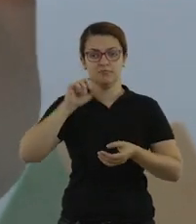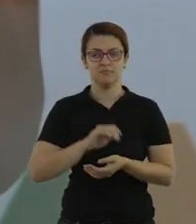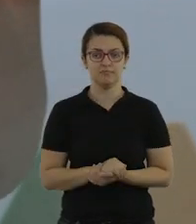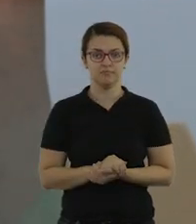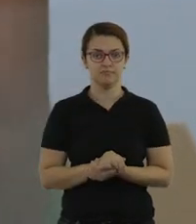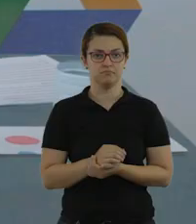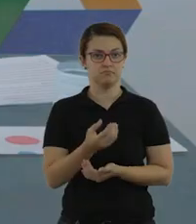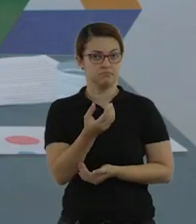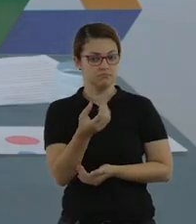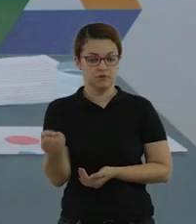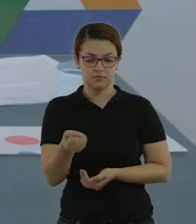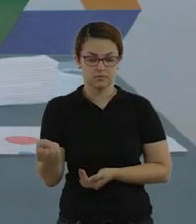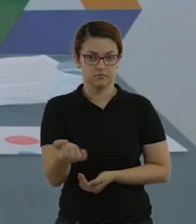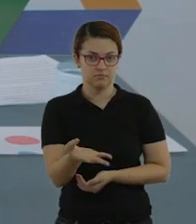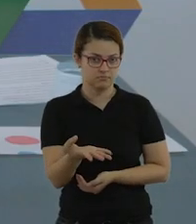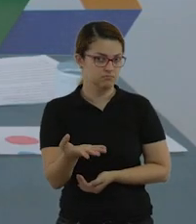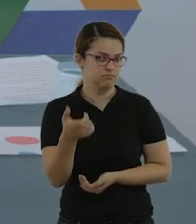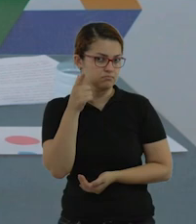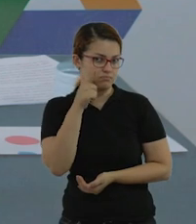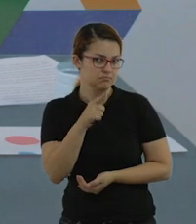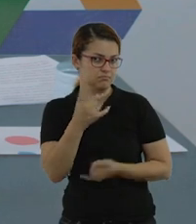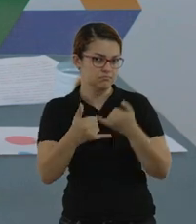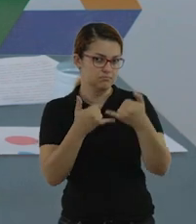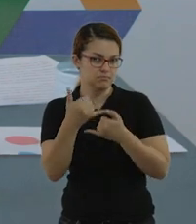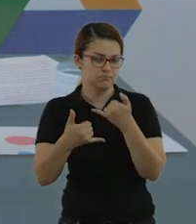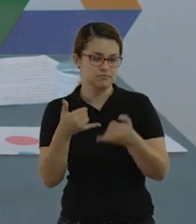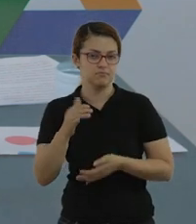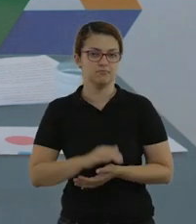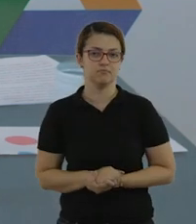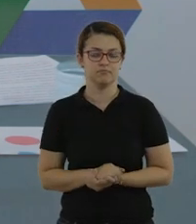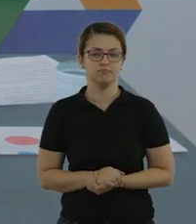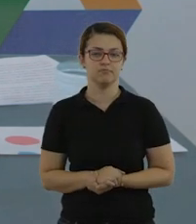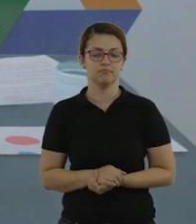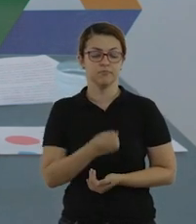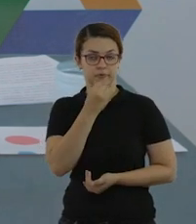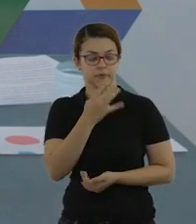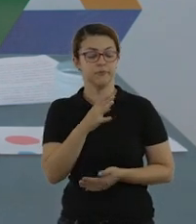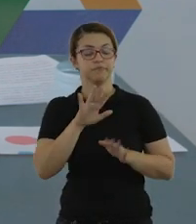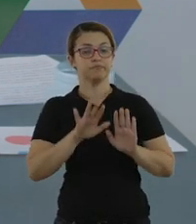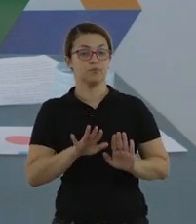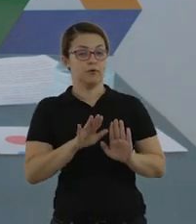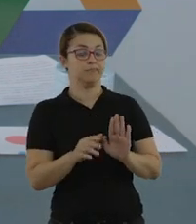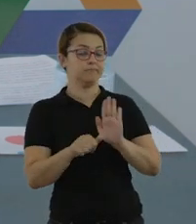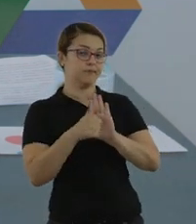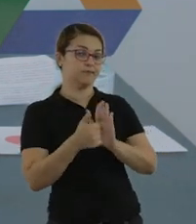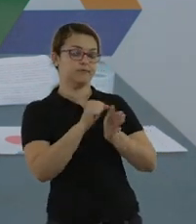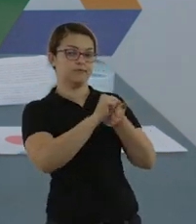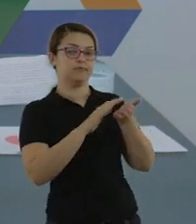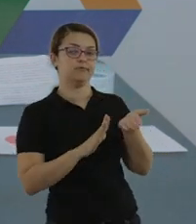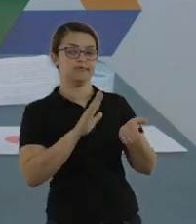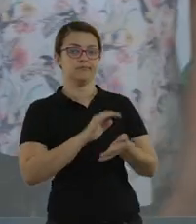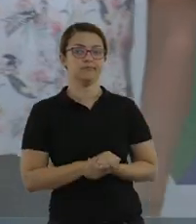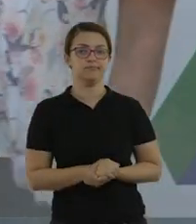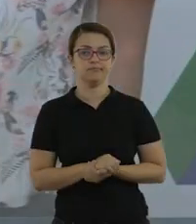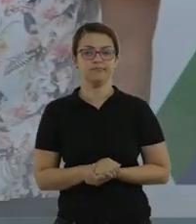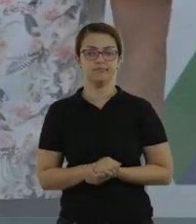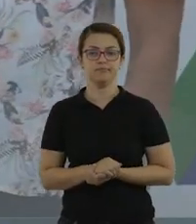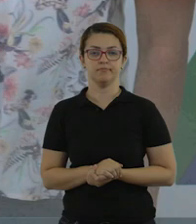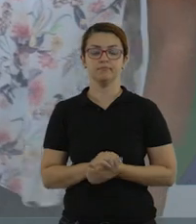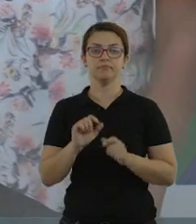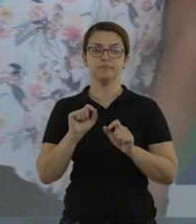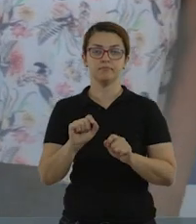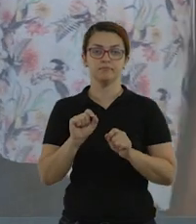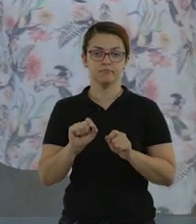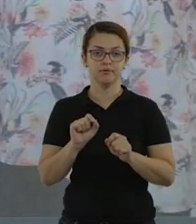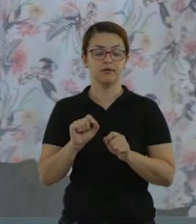E aí você encaixa e tem um dadinho para poder brincar, ok? Bom, vamos para a nossa primeira atividade. Vamos agora